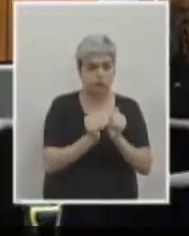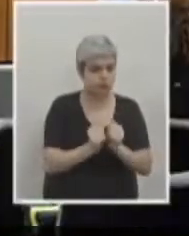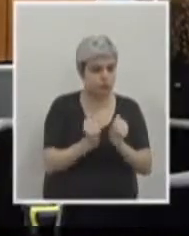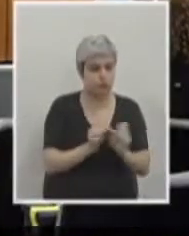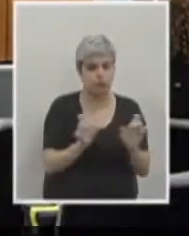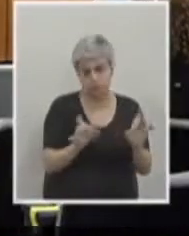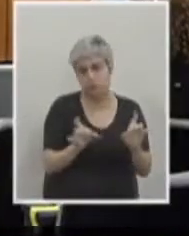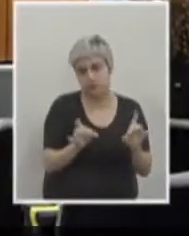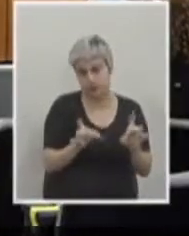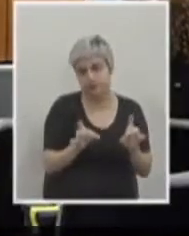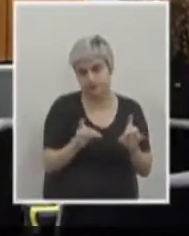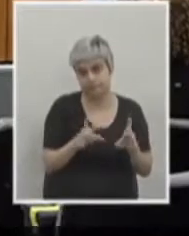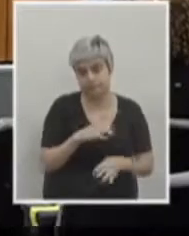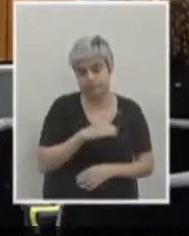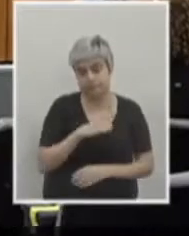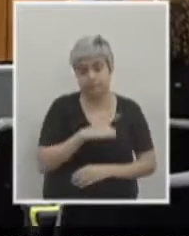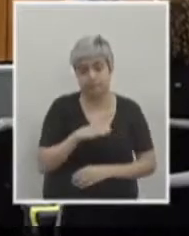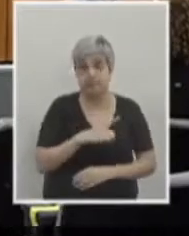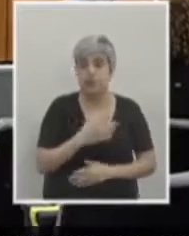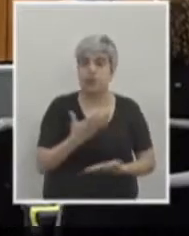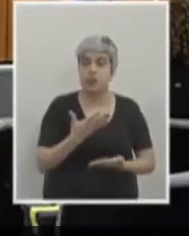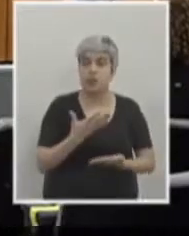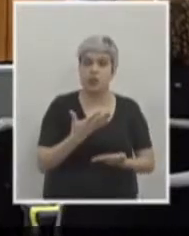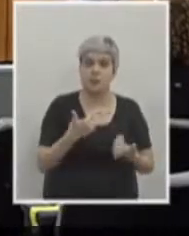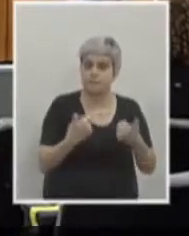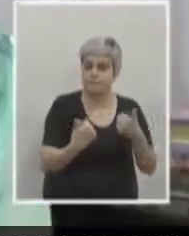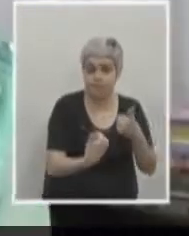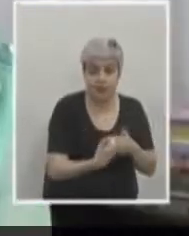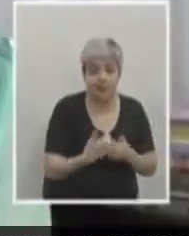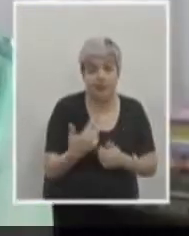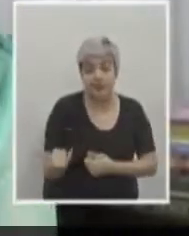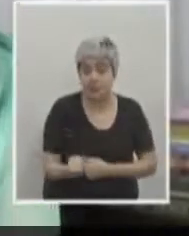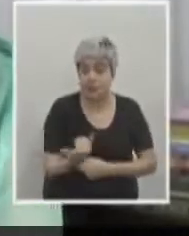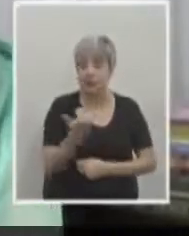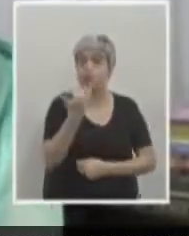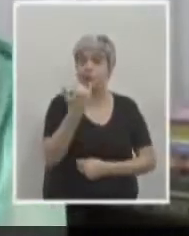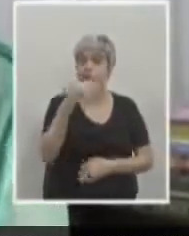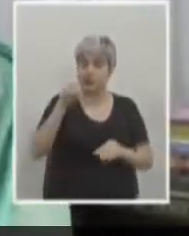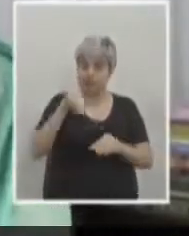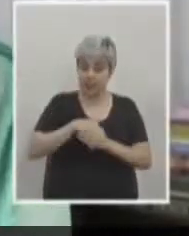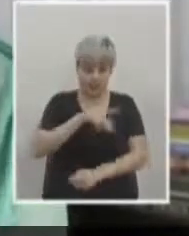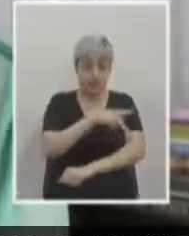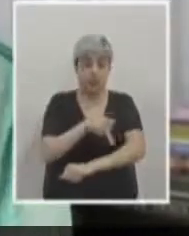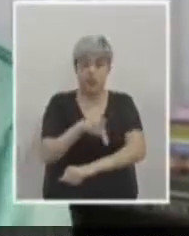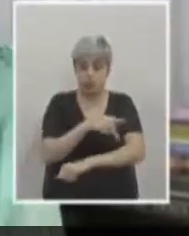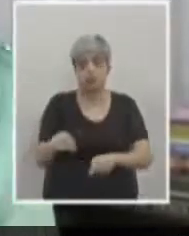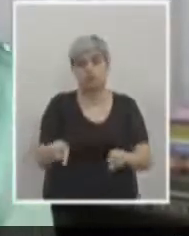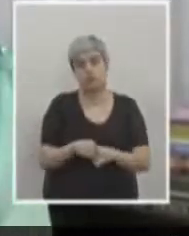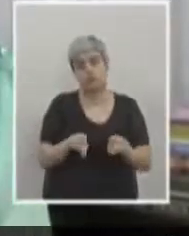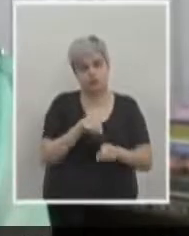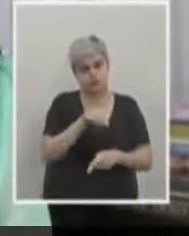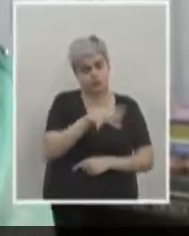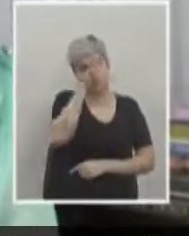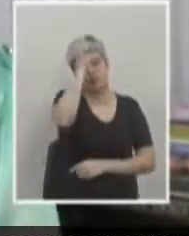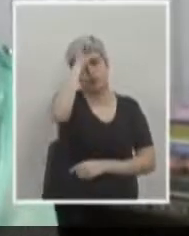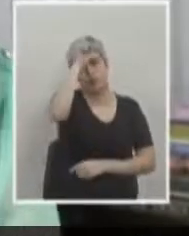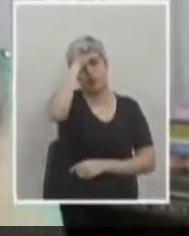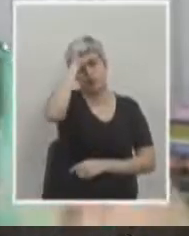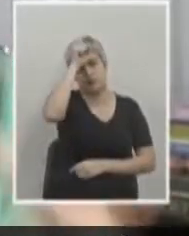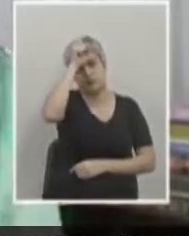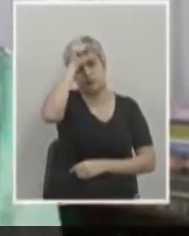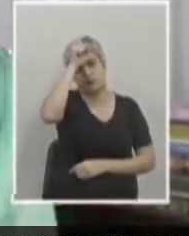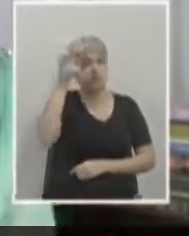filho desses pais, que é muito importante para a pedagogia, né? Para o ensino-aprendizagem desse aluno, para o